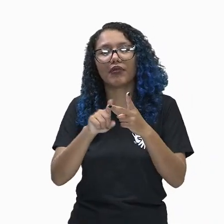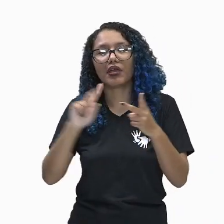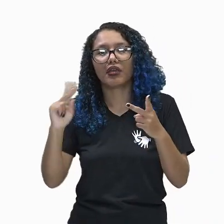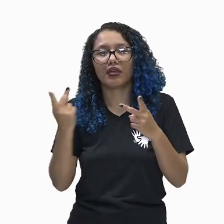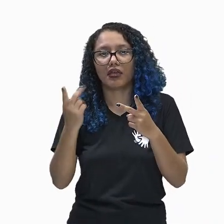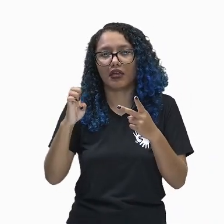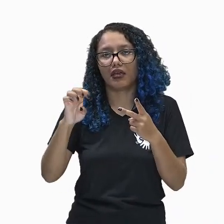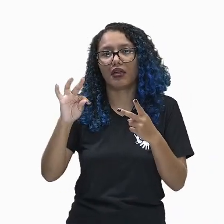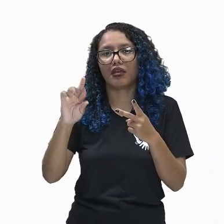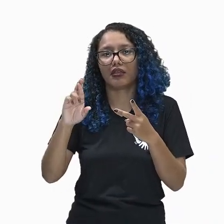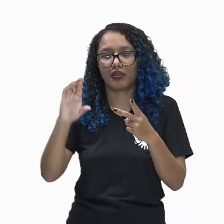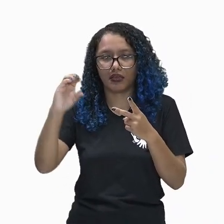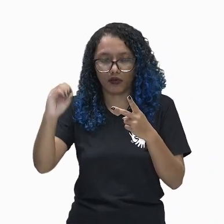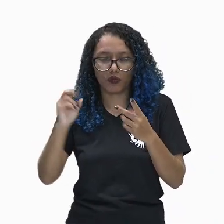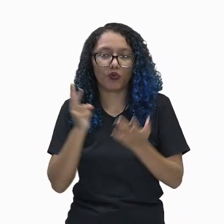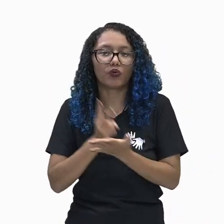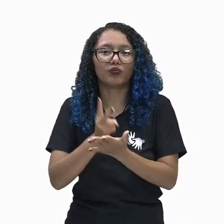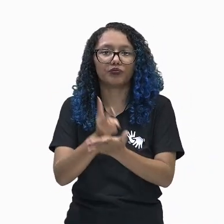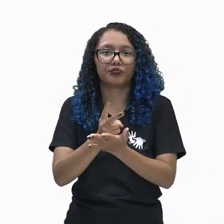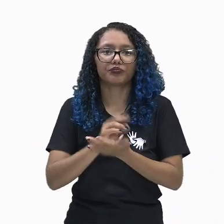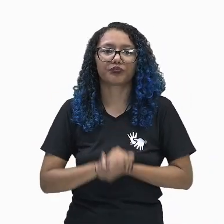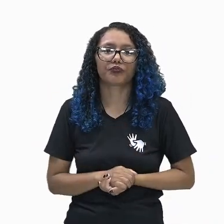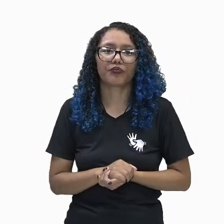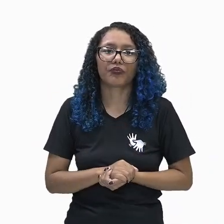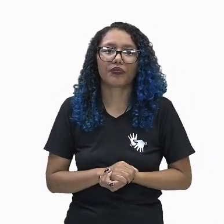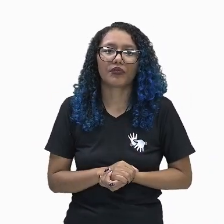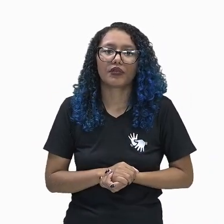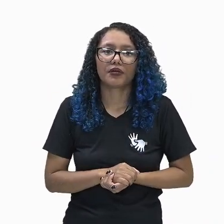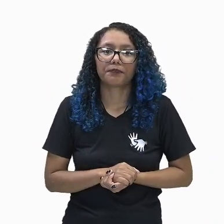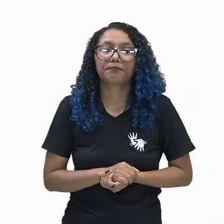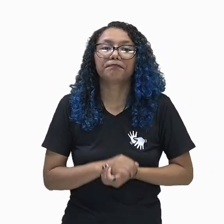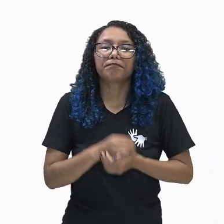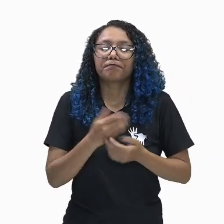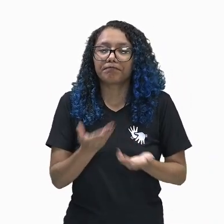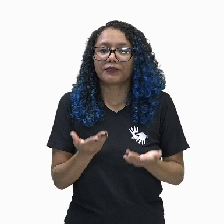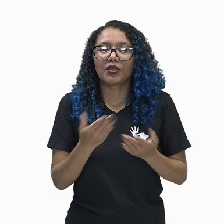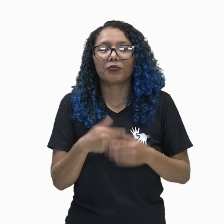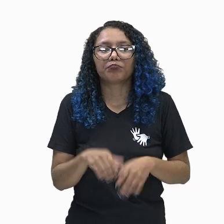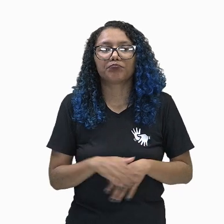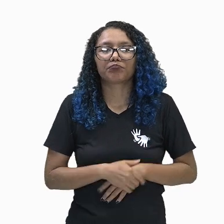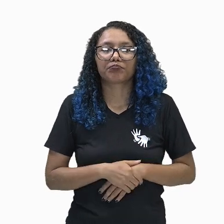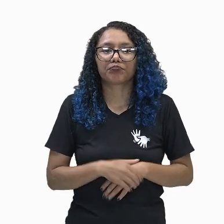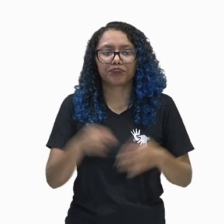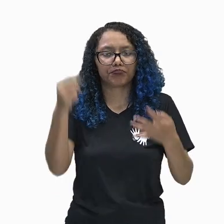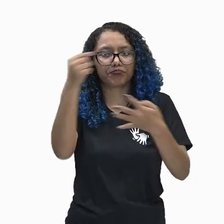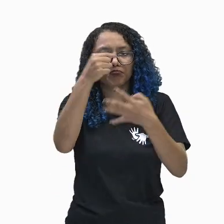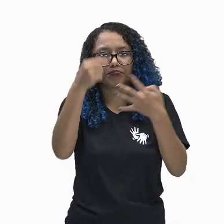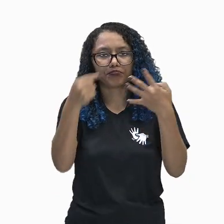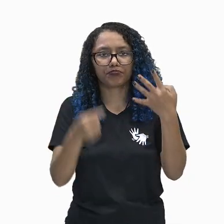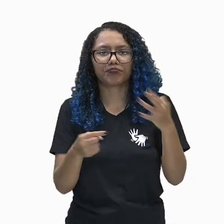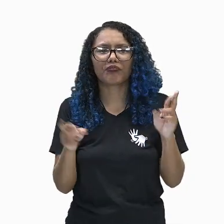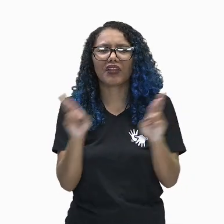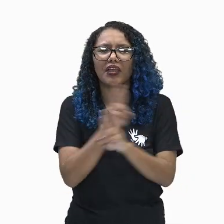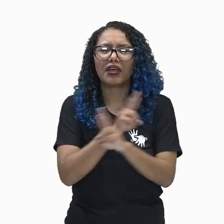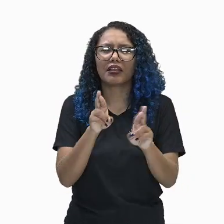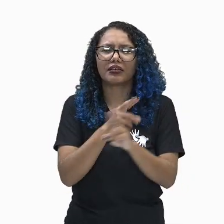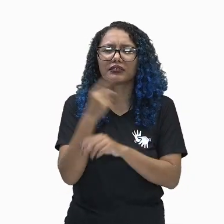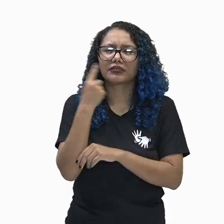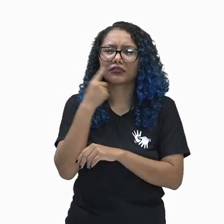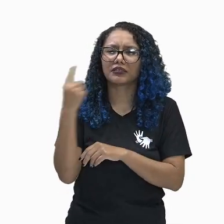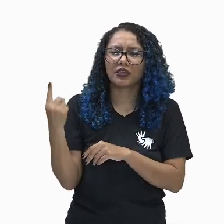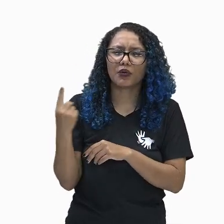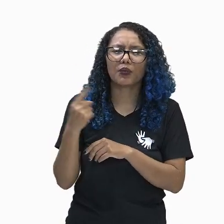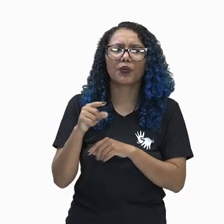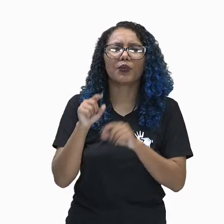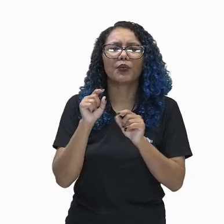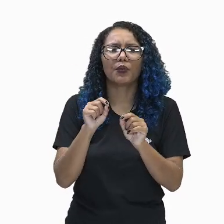aí com os nossos conceitos. Uma relação importante entre fenótipo, genótipo e homozigoto e heterozigoto define as